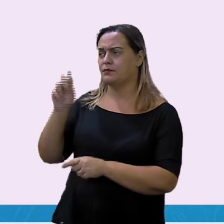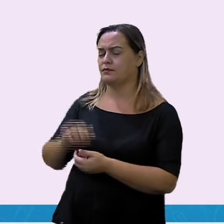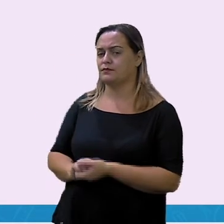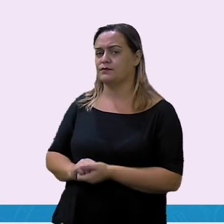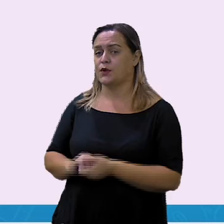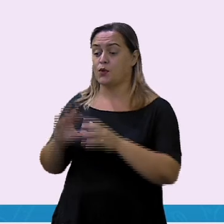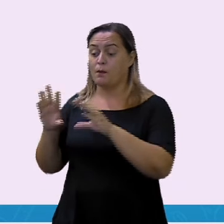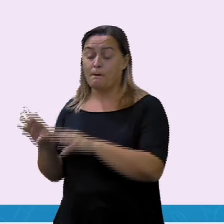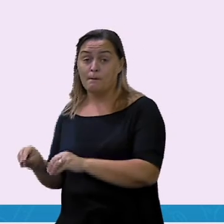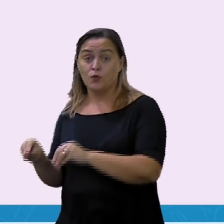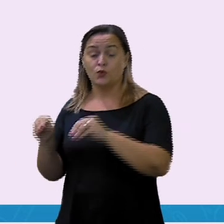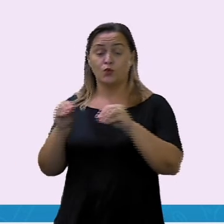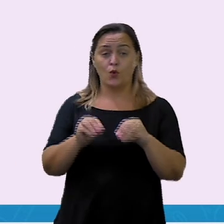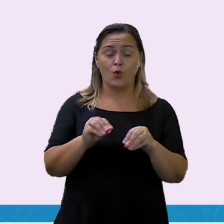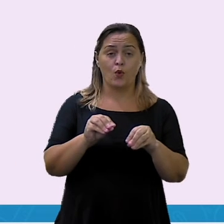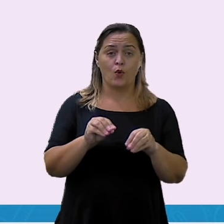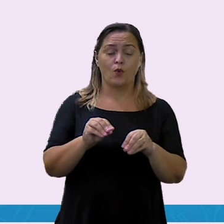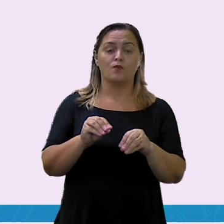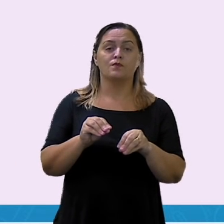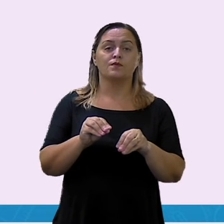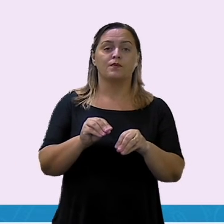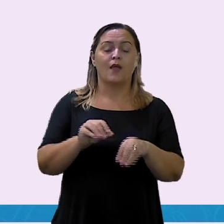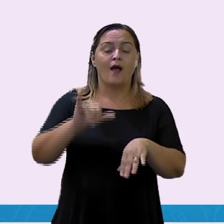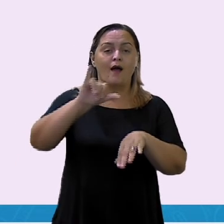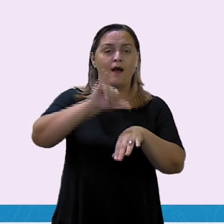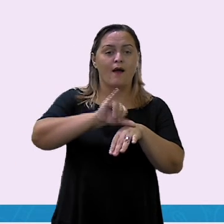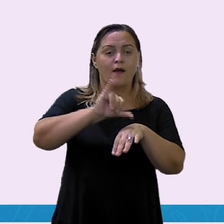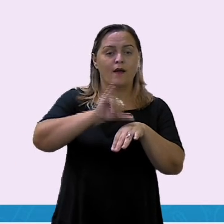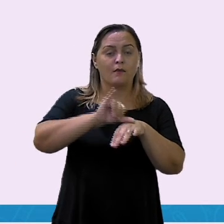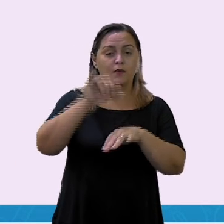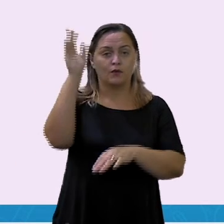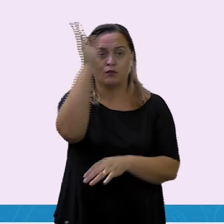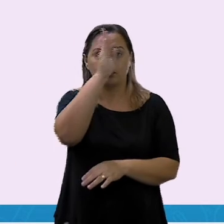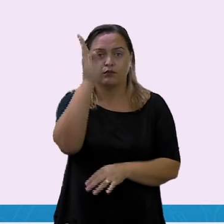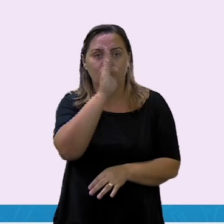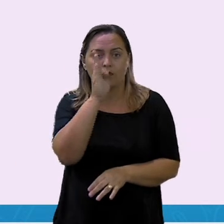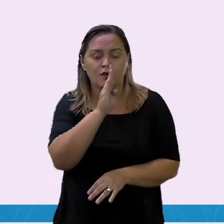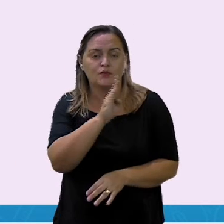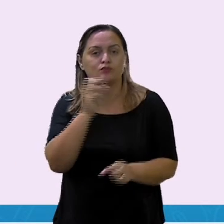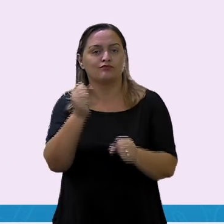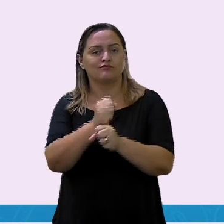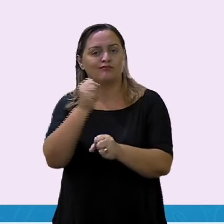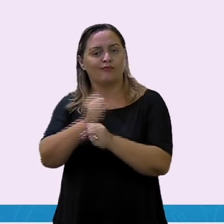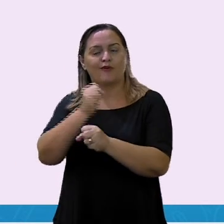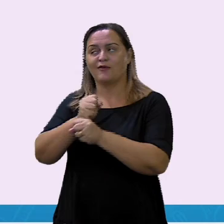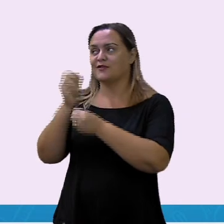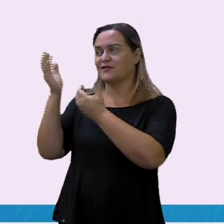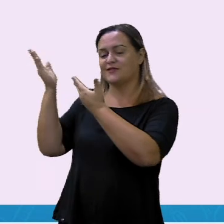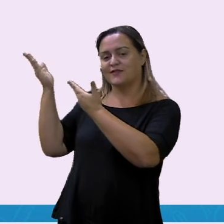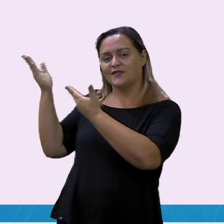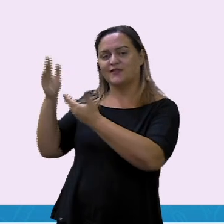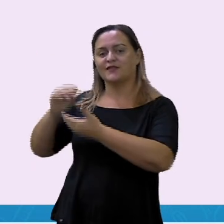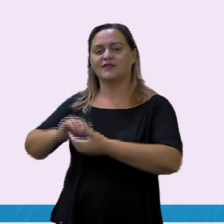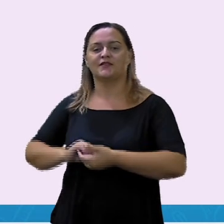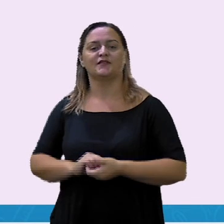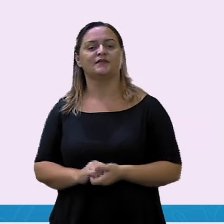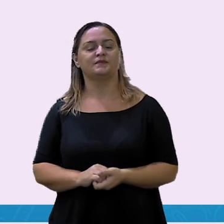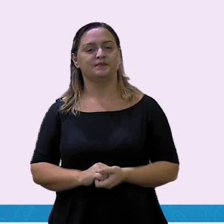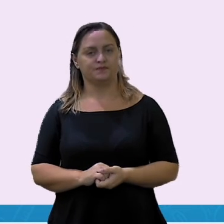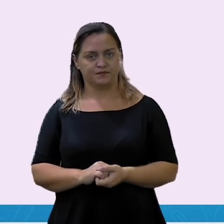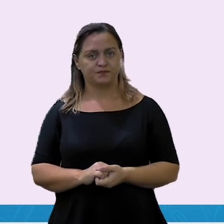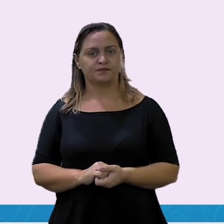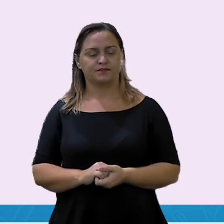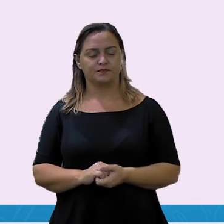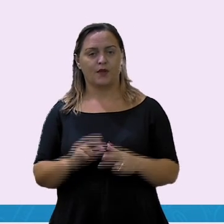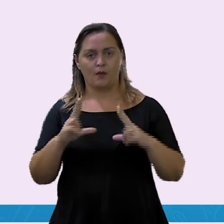para Brasília. Foi aí que mudaram, né? Quando finalizou o Palácio do Planalto, transferiram a nossa